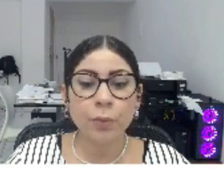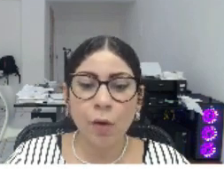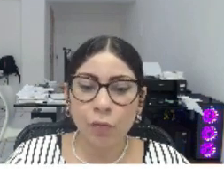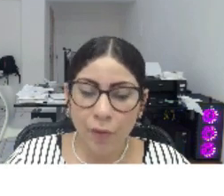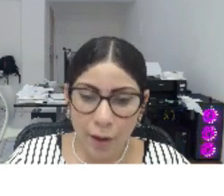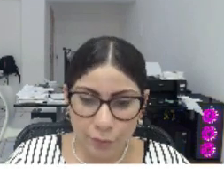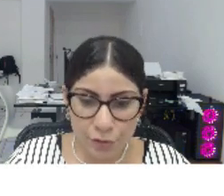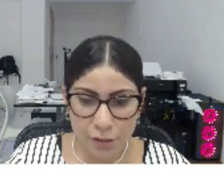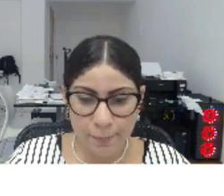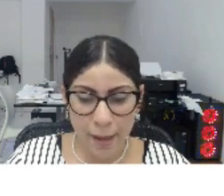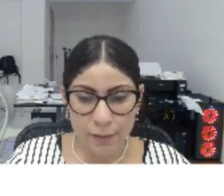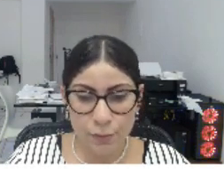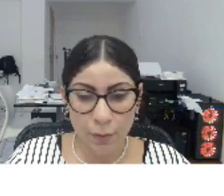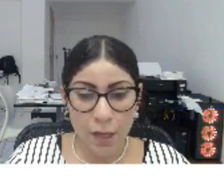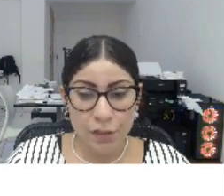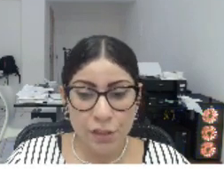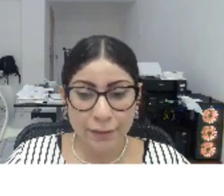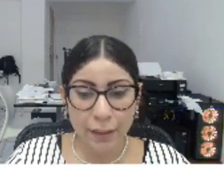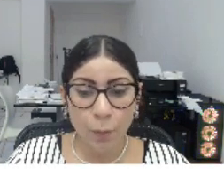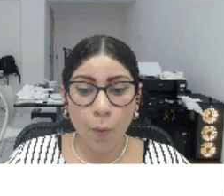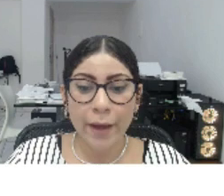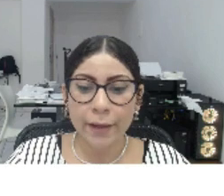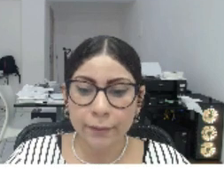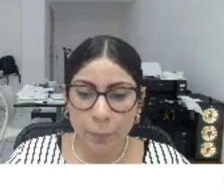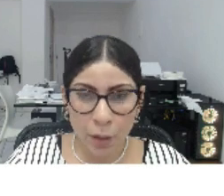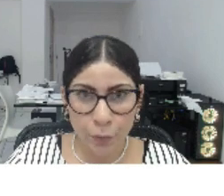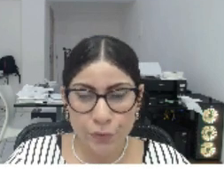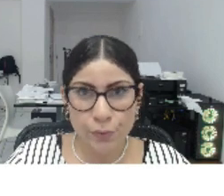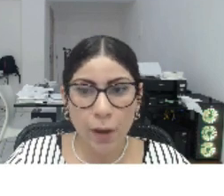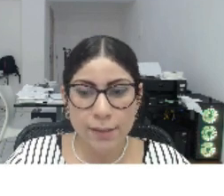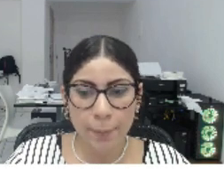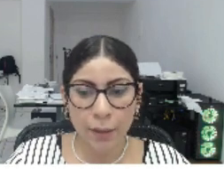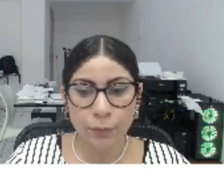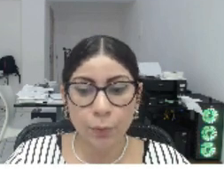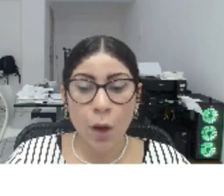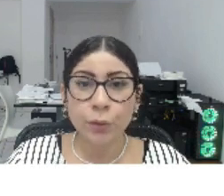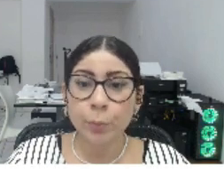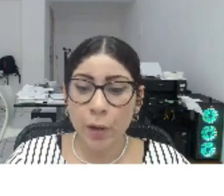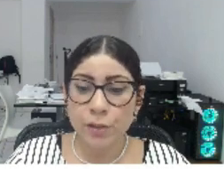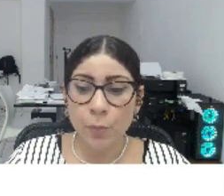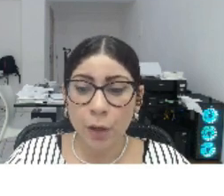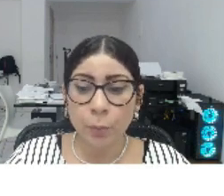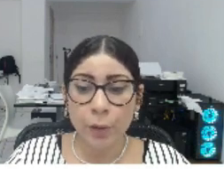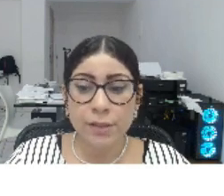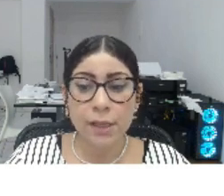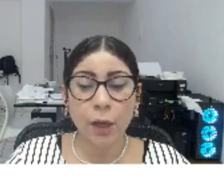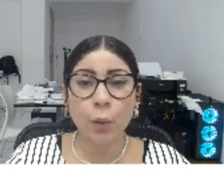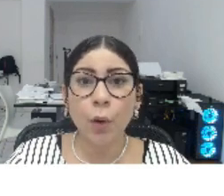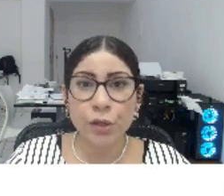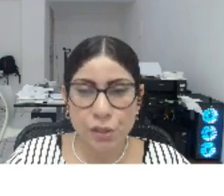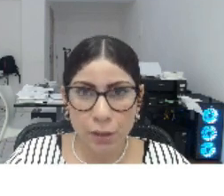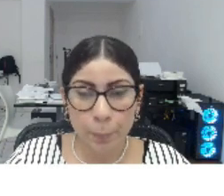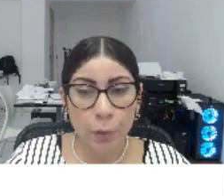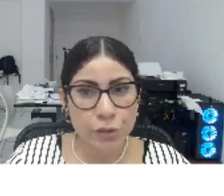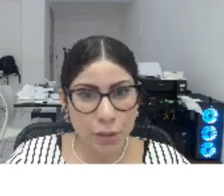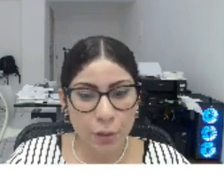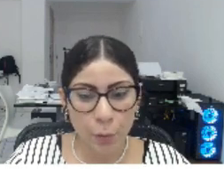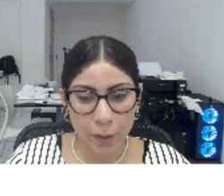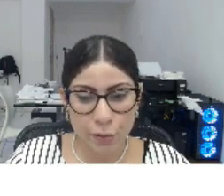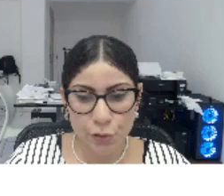uma eventual falta de espaço de até 40 bilhões no orçamento do próximo ano pode ser